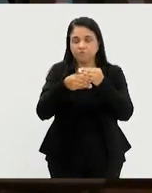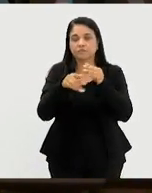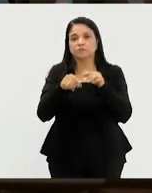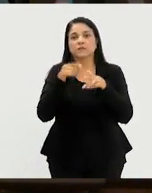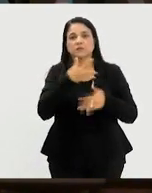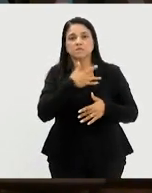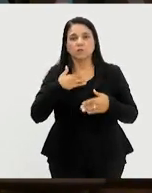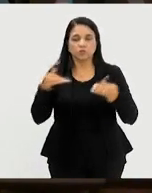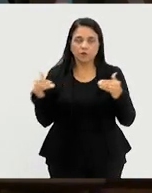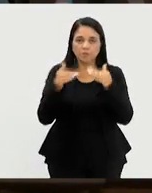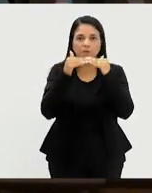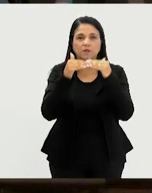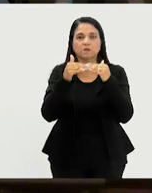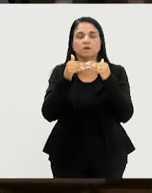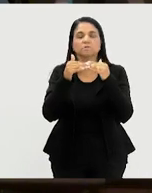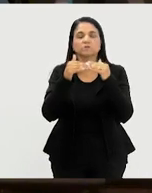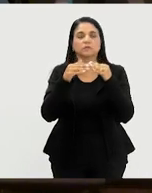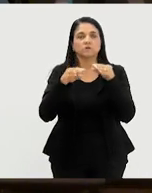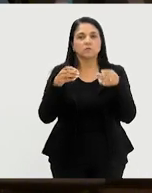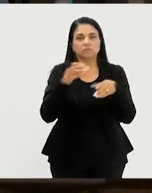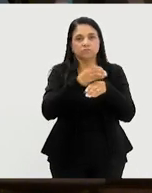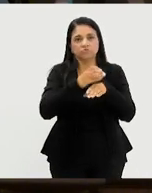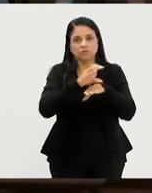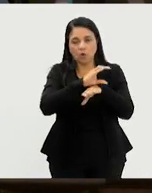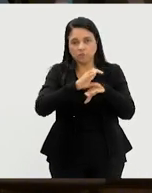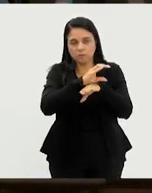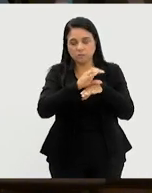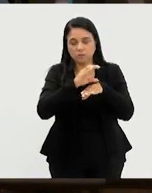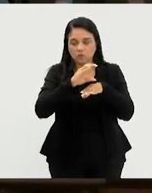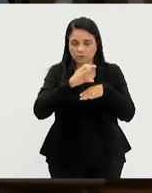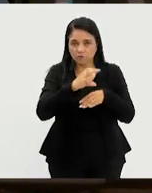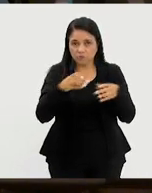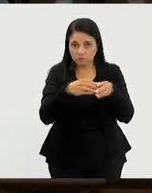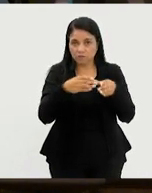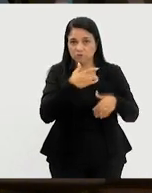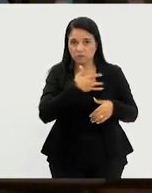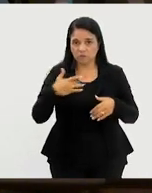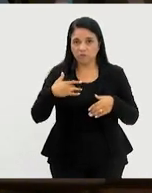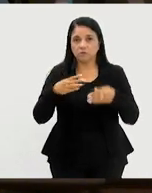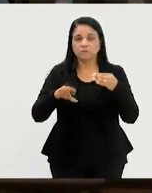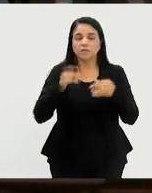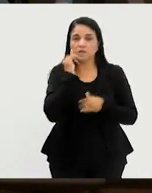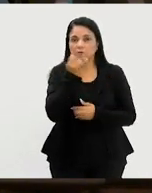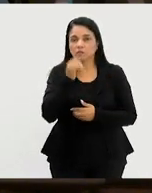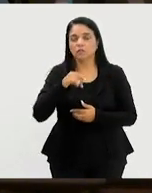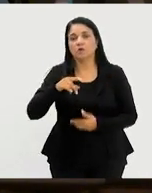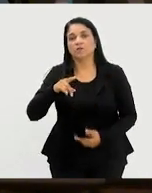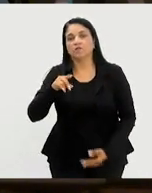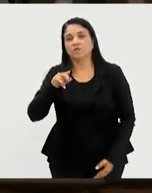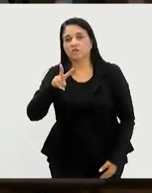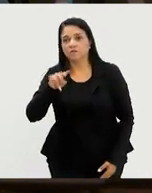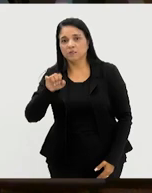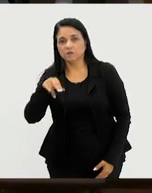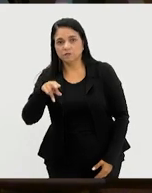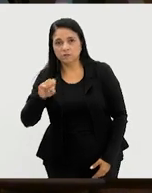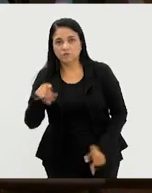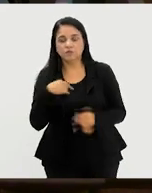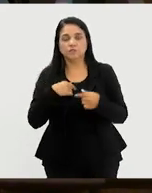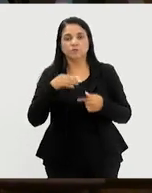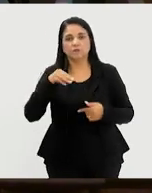favorável com a emenda da comissão de Constituição saúde relator Deputado Vinícius cozolino mar canela em discussão não havendo Quem